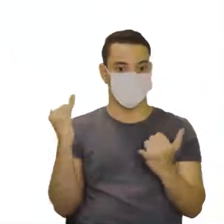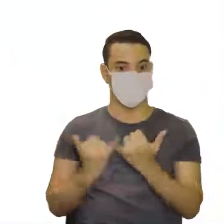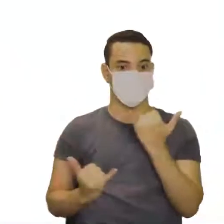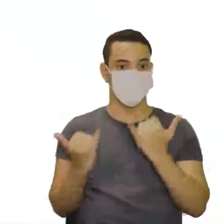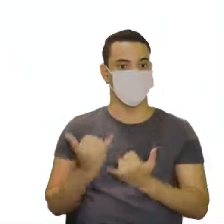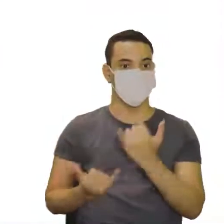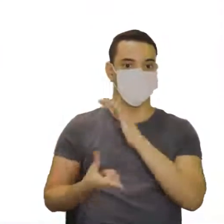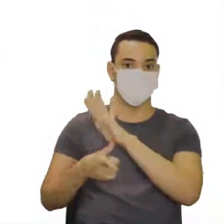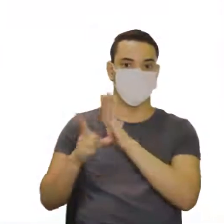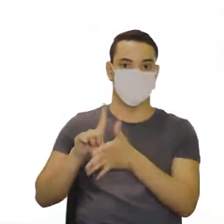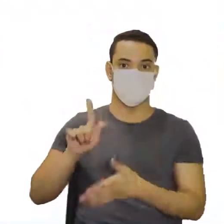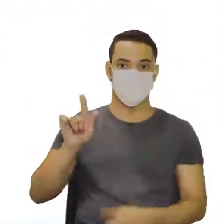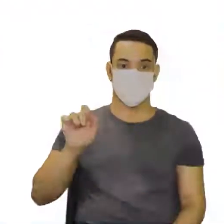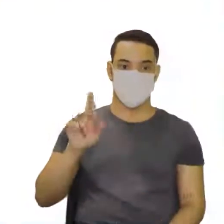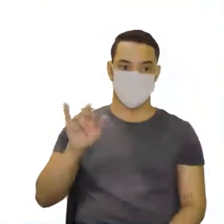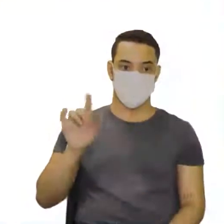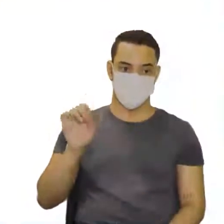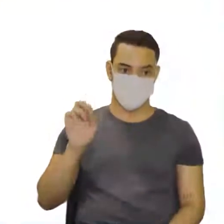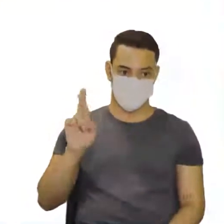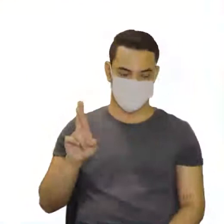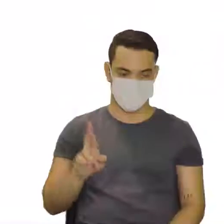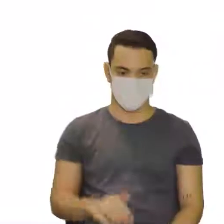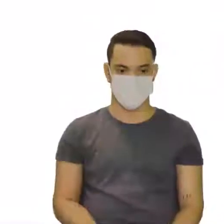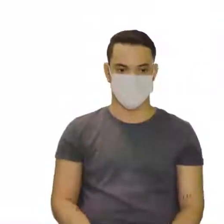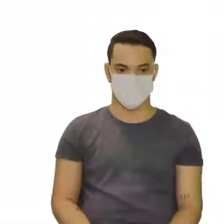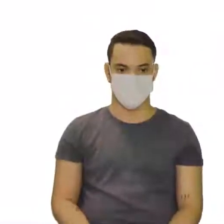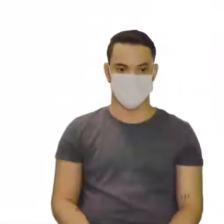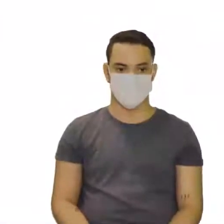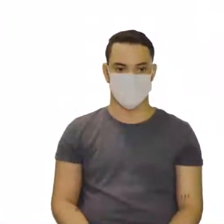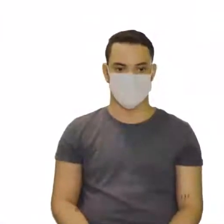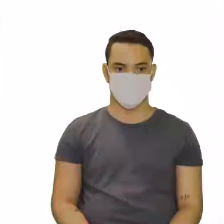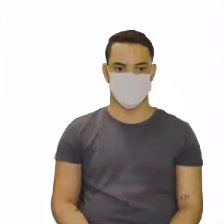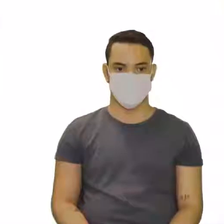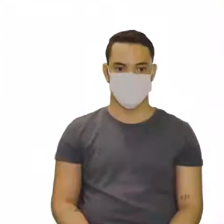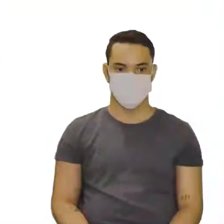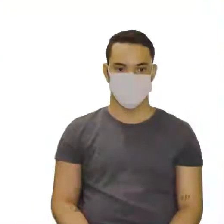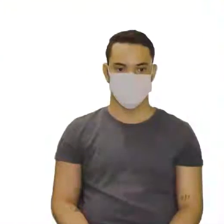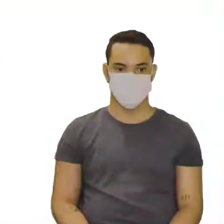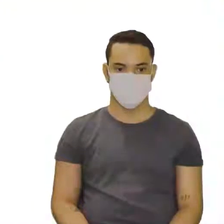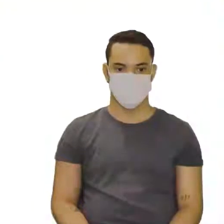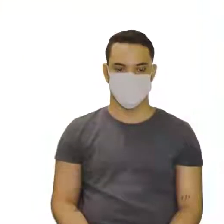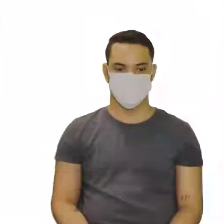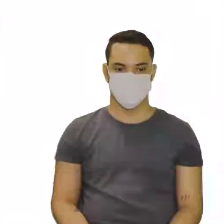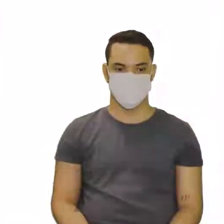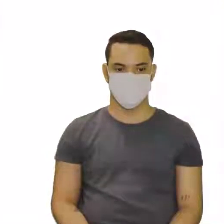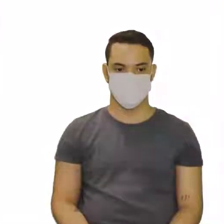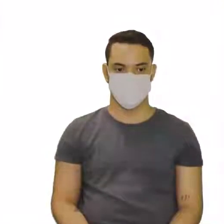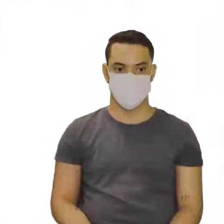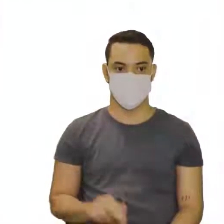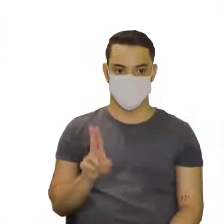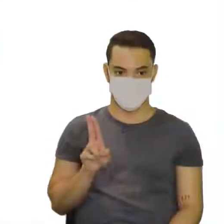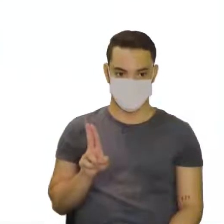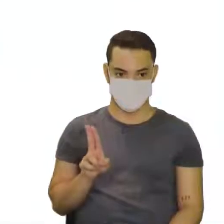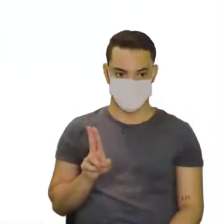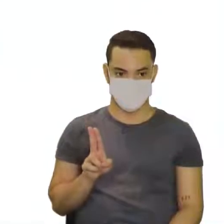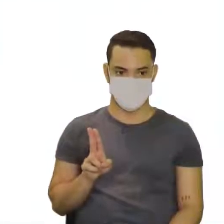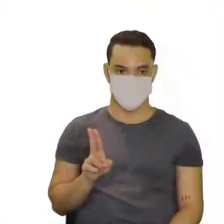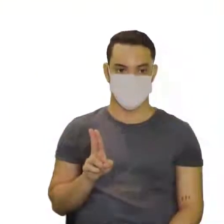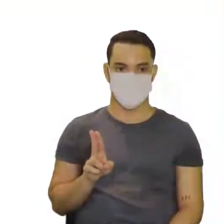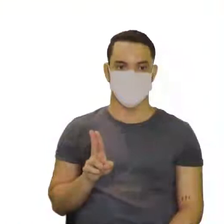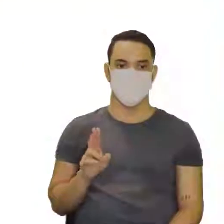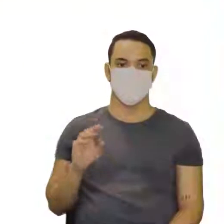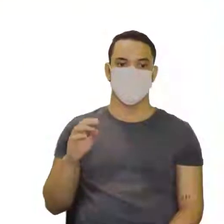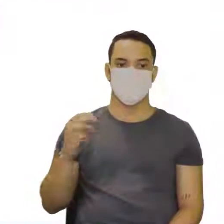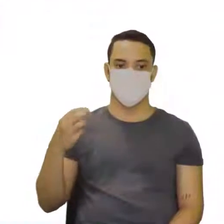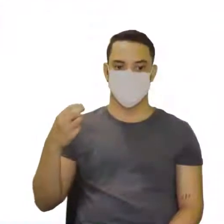com a equação do gerador. Deixa eu pegar a canetinha aqui, ó, do gerador, U é igual a